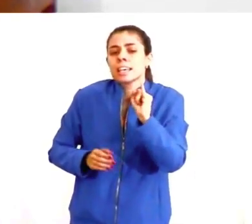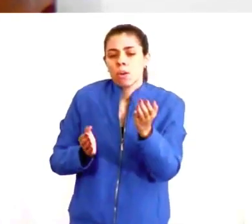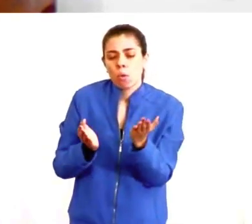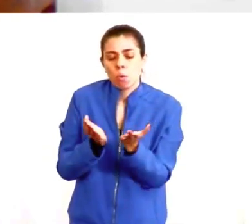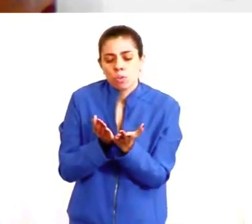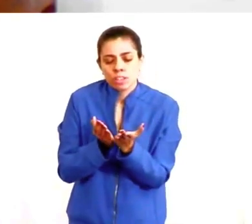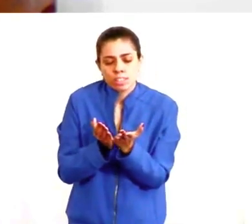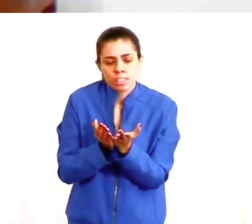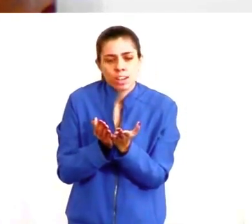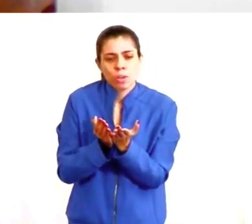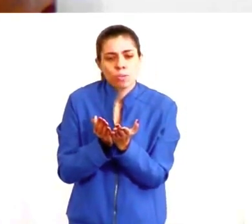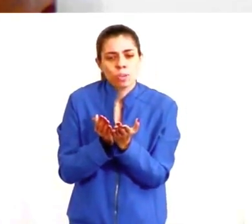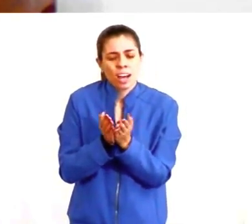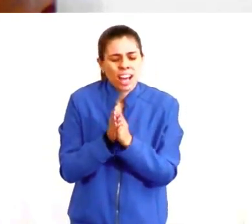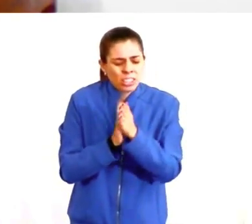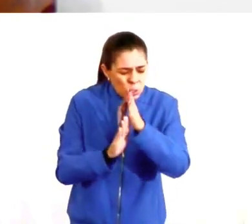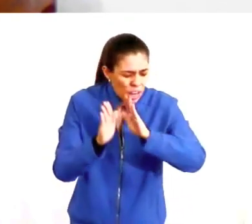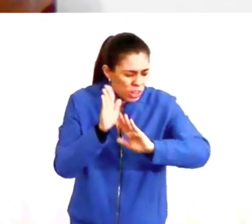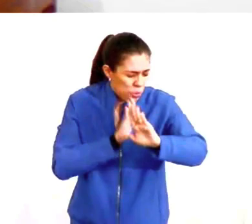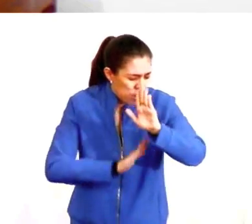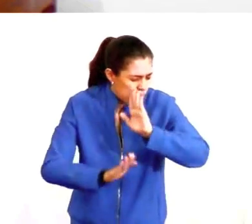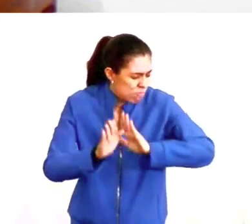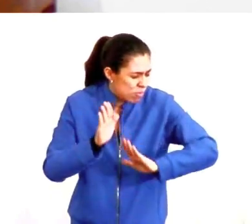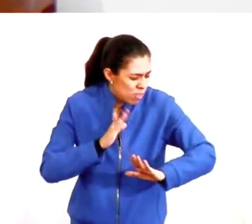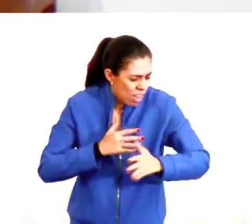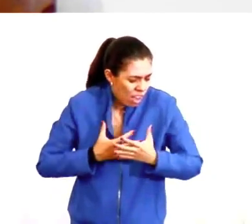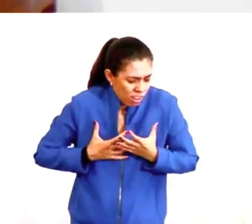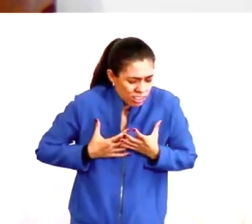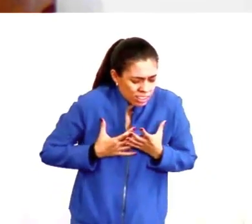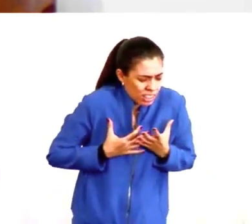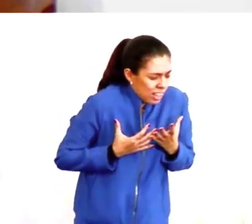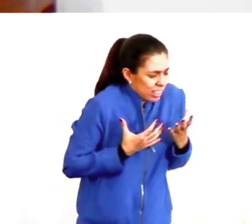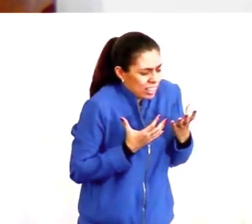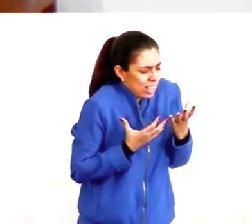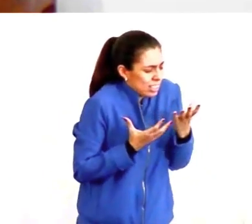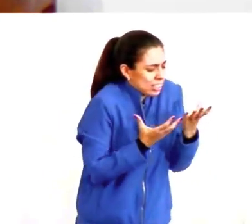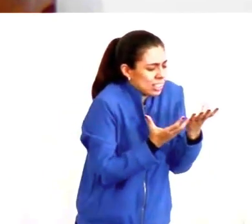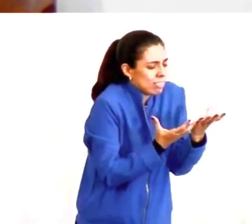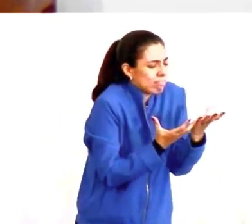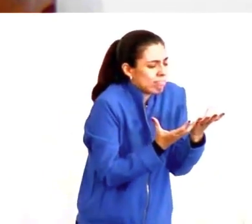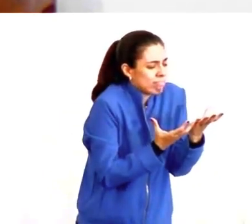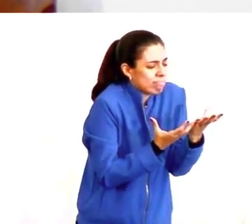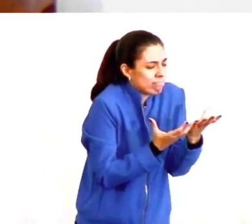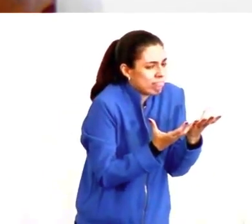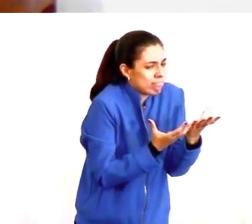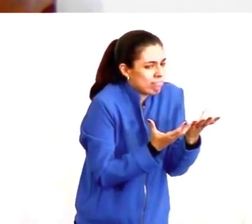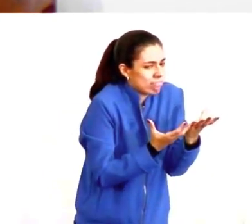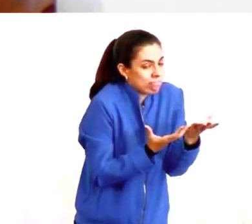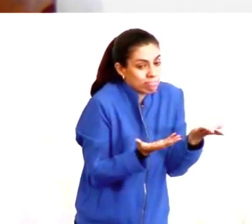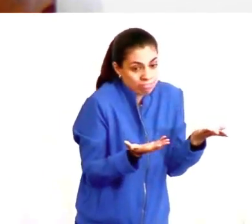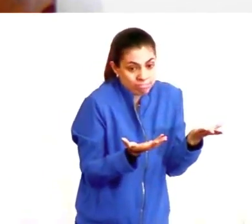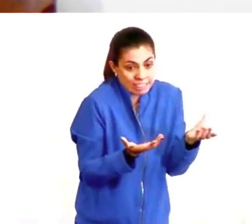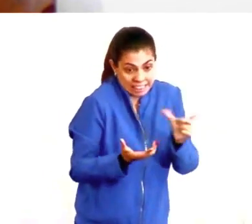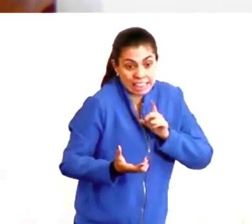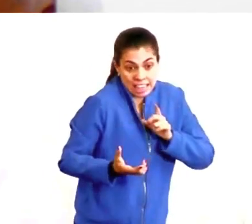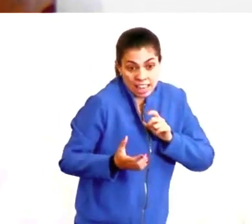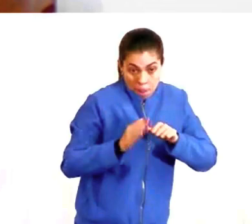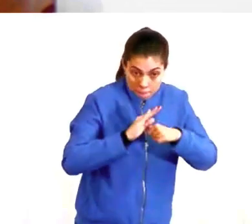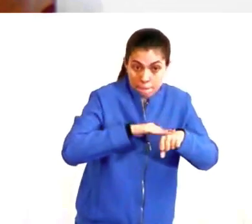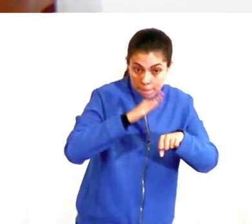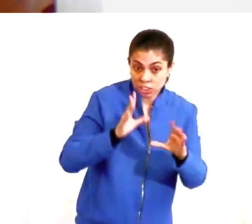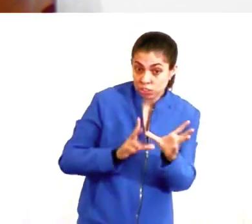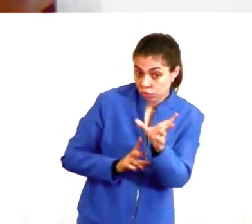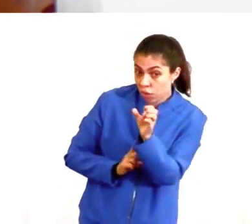consagração, adorar ao Senhor com tudo o que Ele tiver, você não acha que essa é a força para o testemunho